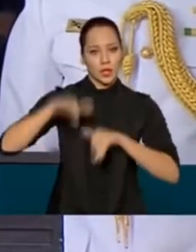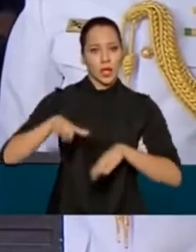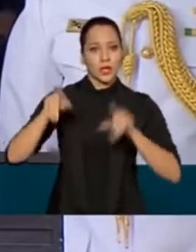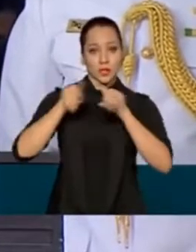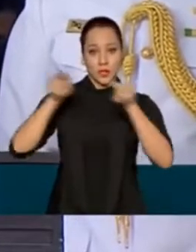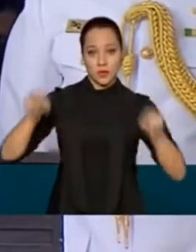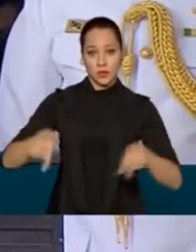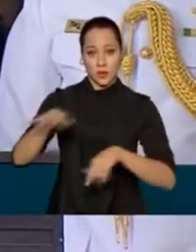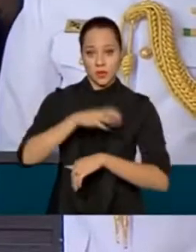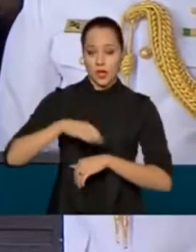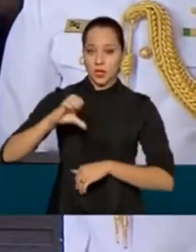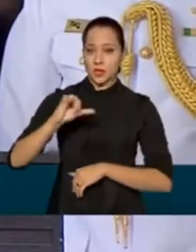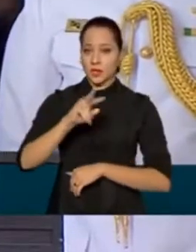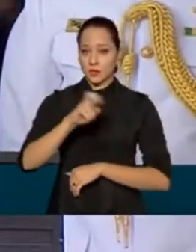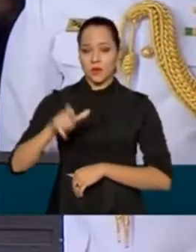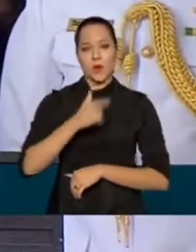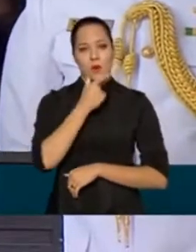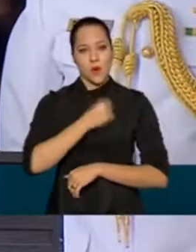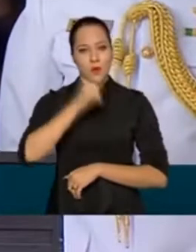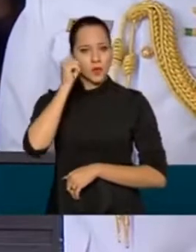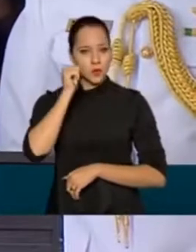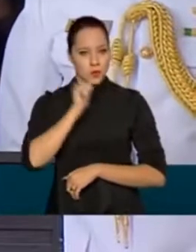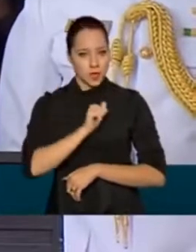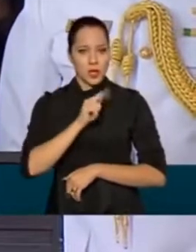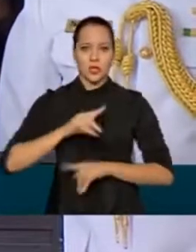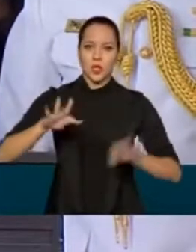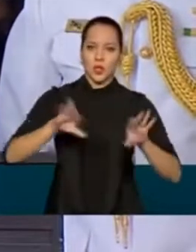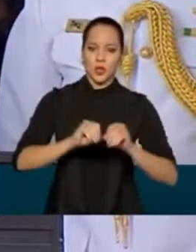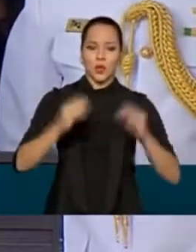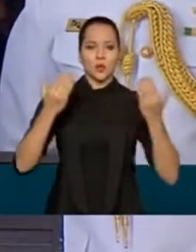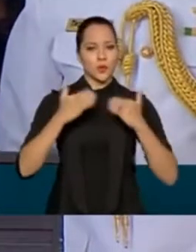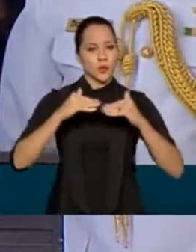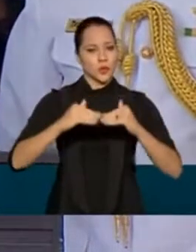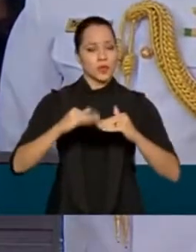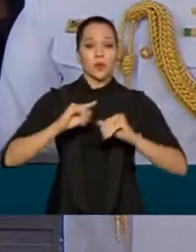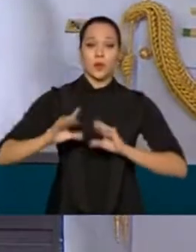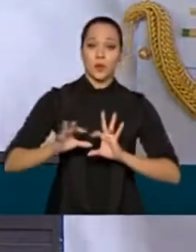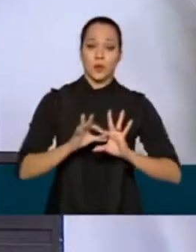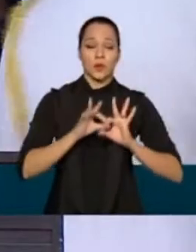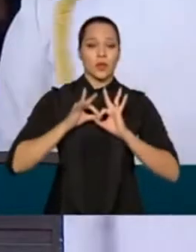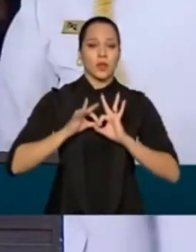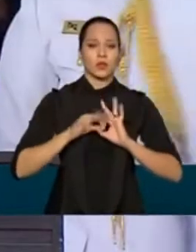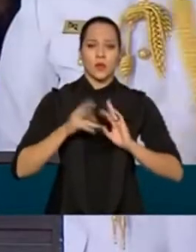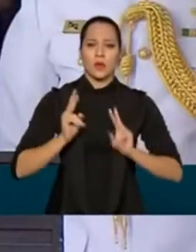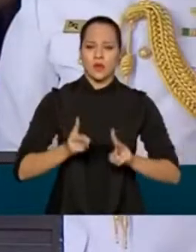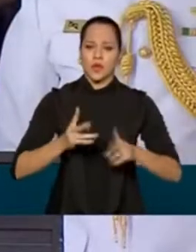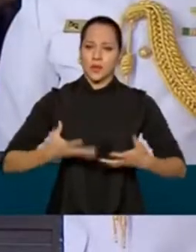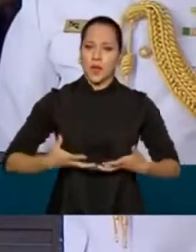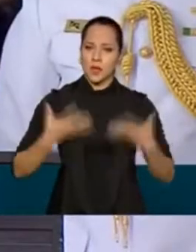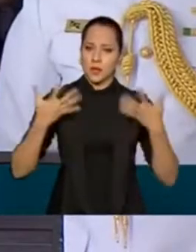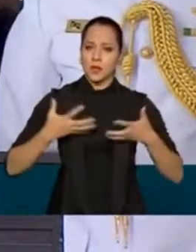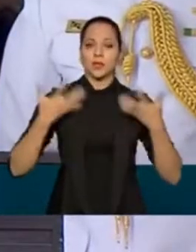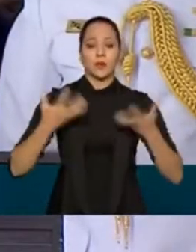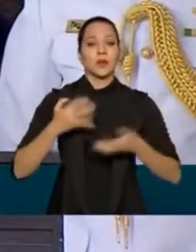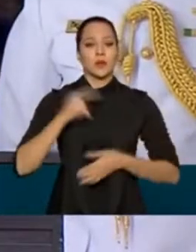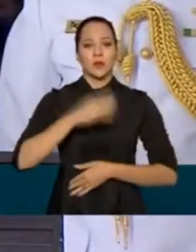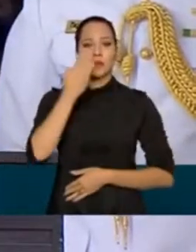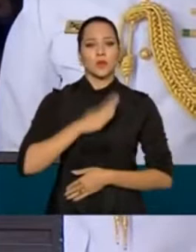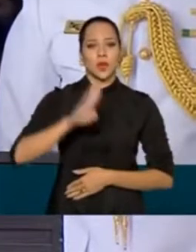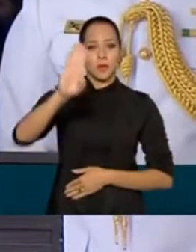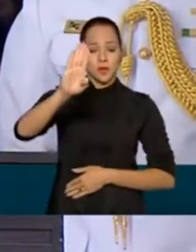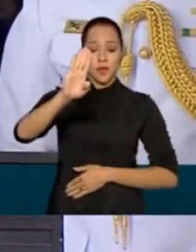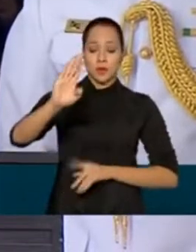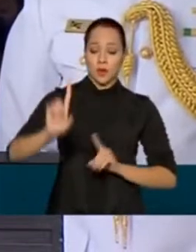civis, homens e mulheres, coesos e unidos, com o mesmo vigor e entusiasmo com que fizemos nosso juramento